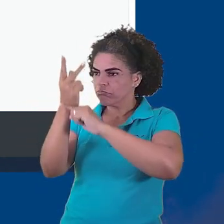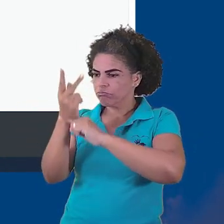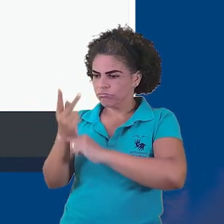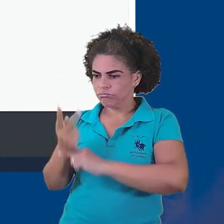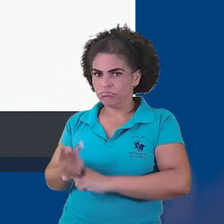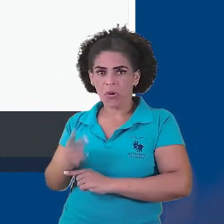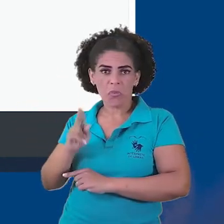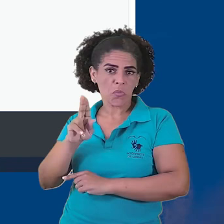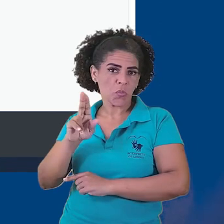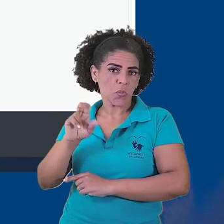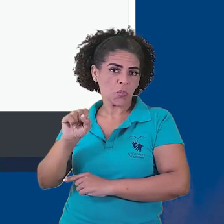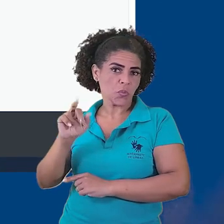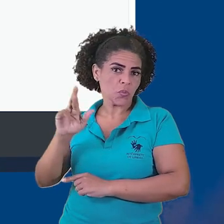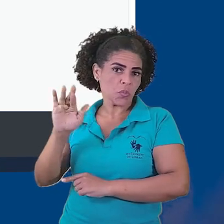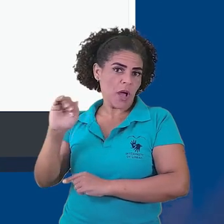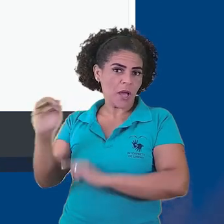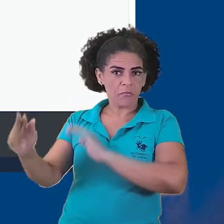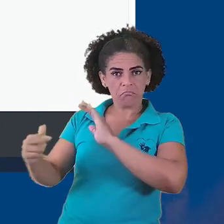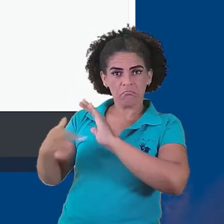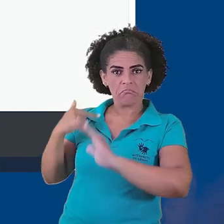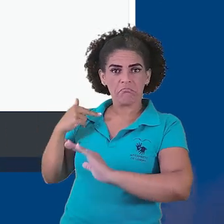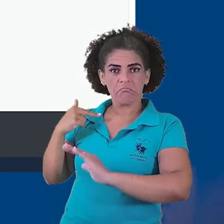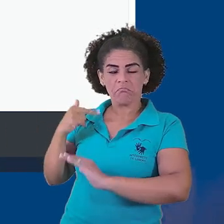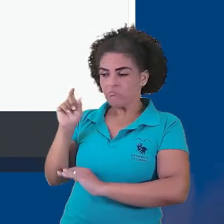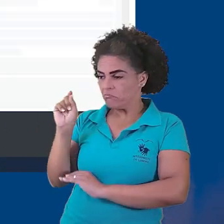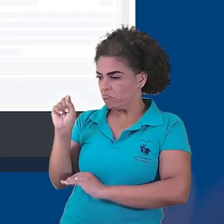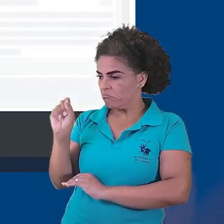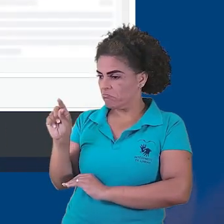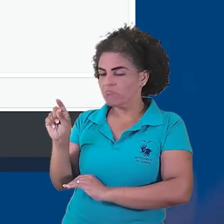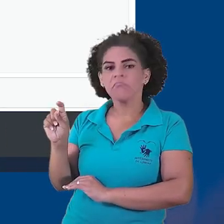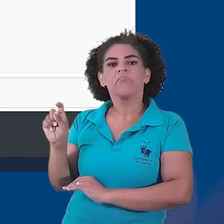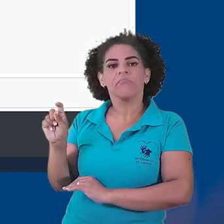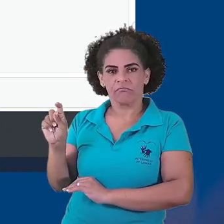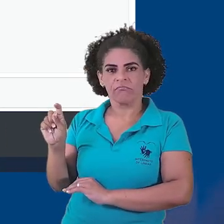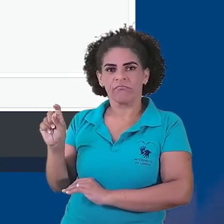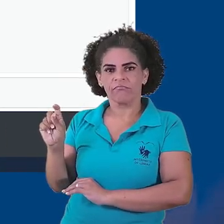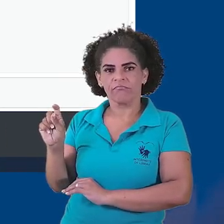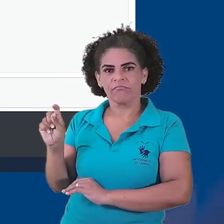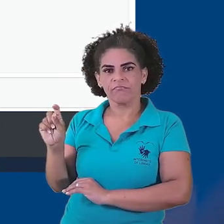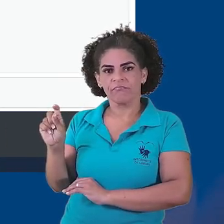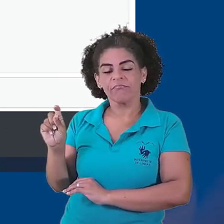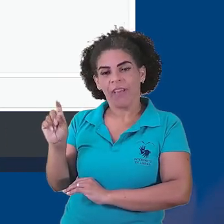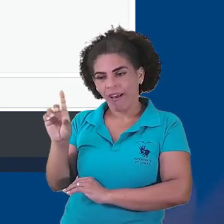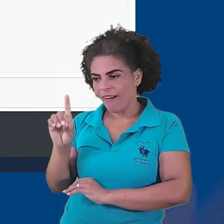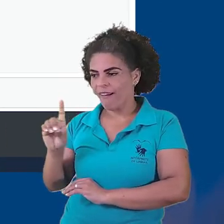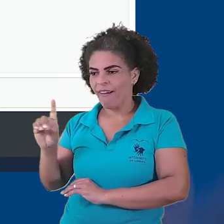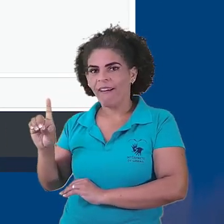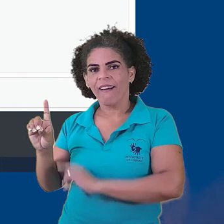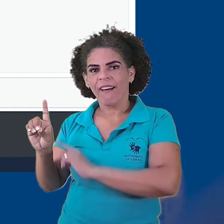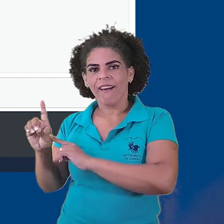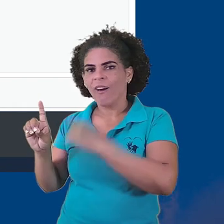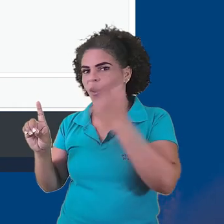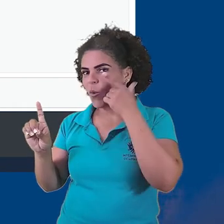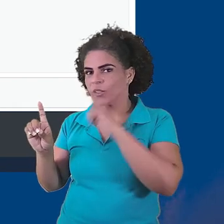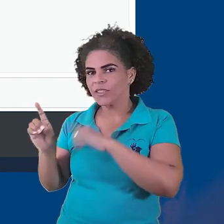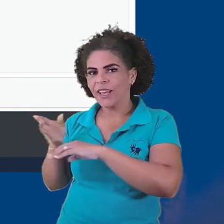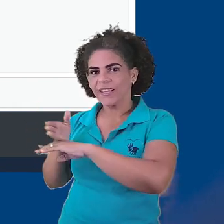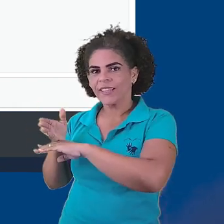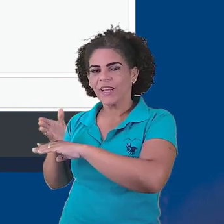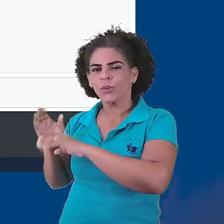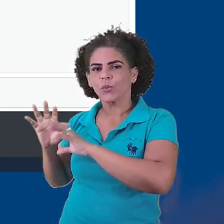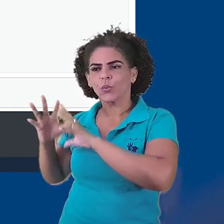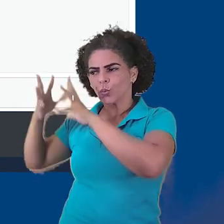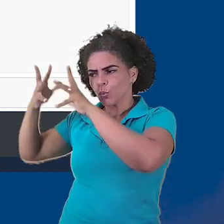posso procurar o usuário que me enviou uma mensagem, clicar sobre ele. E à direita eu